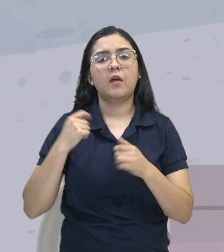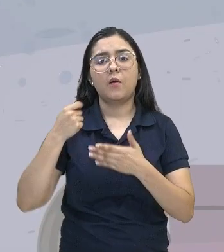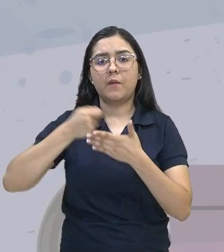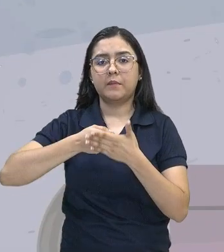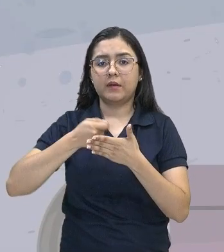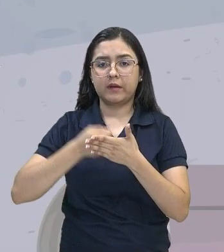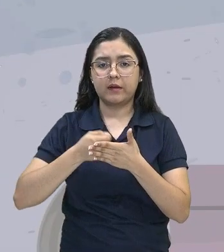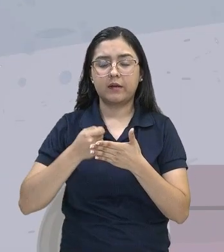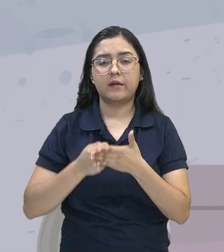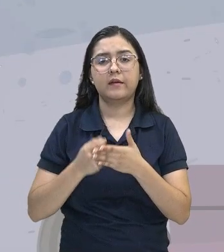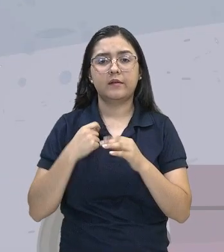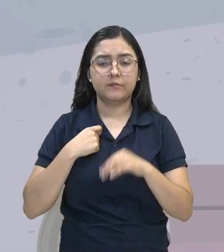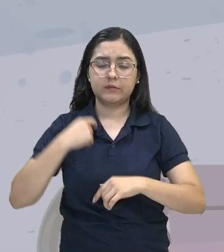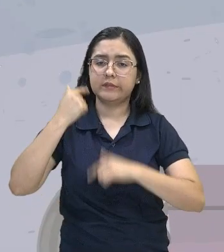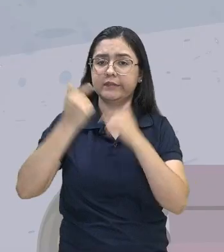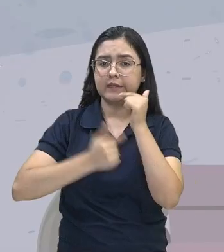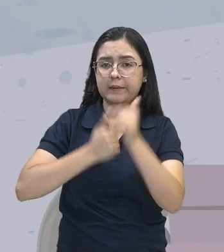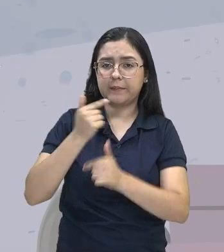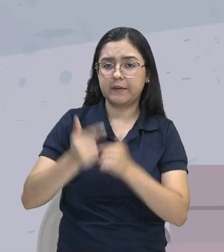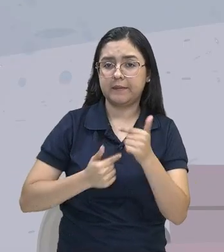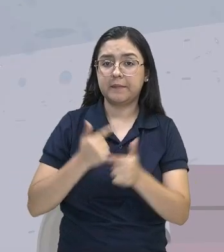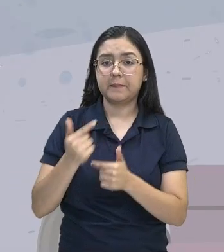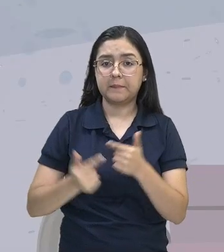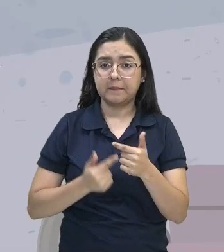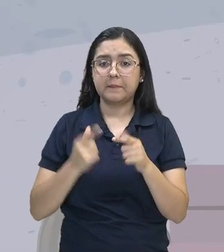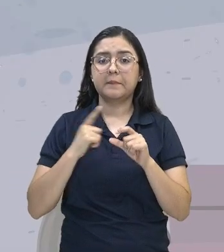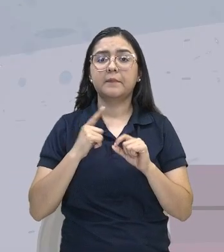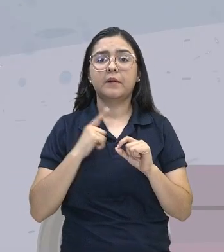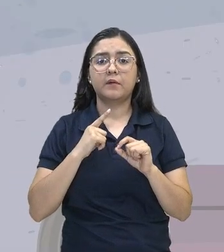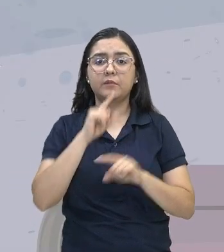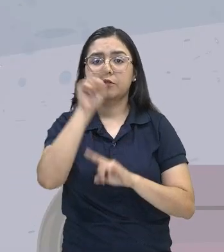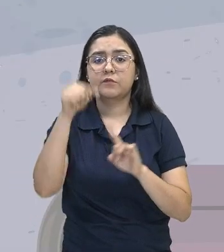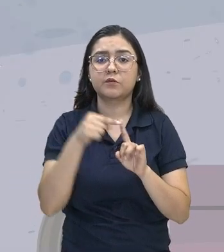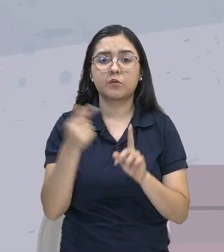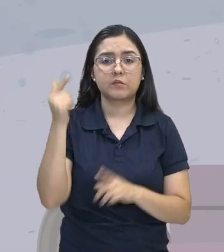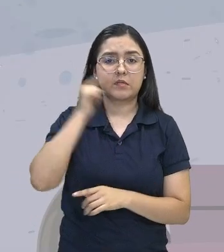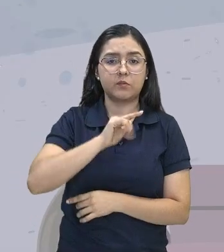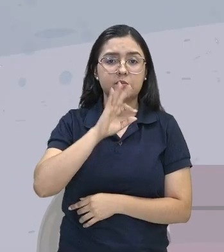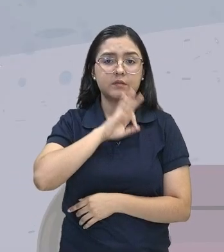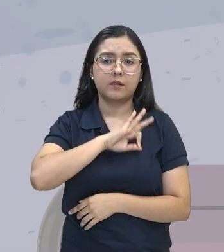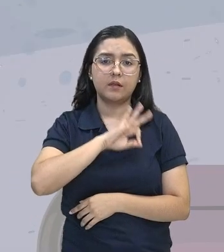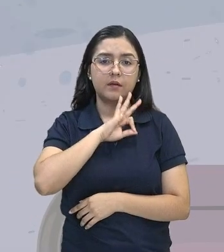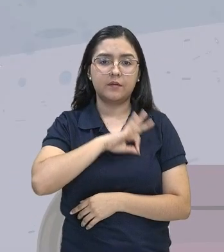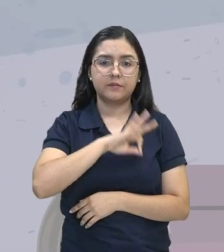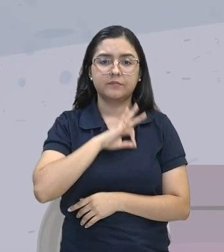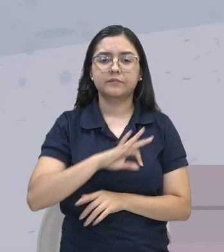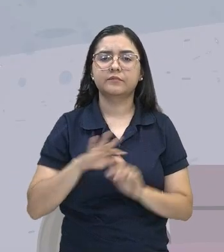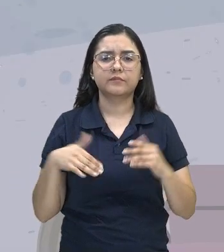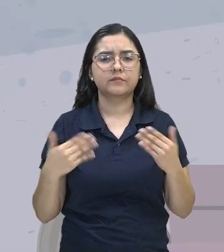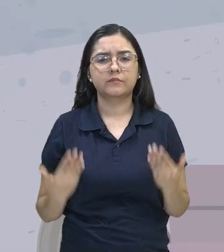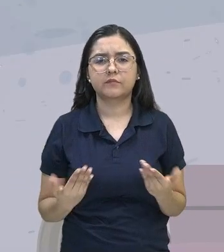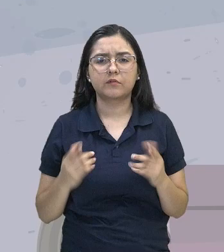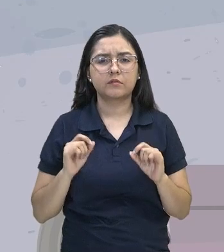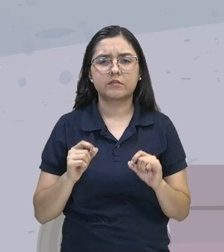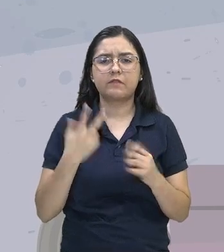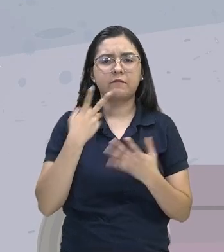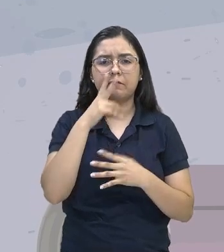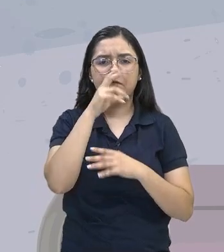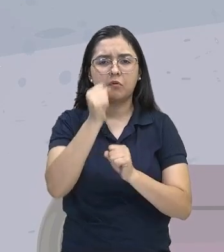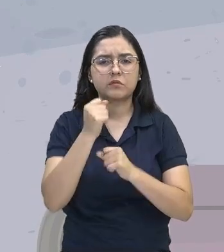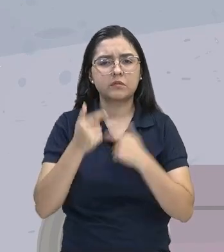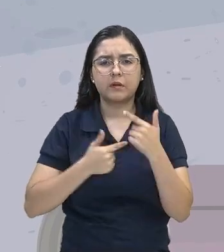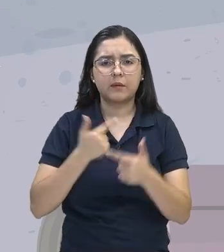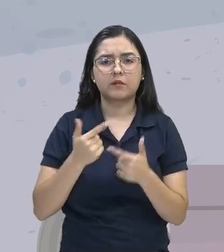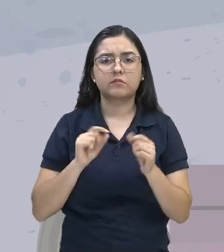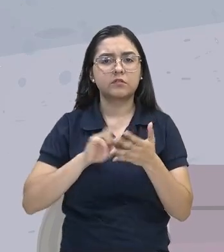então a vender a sua força de trabalho em troca de um salário. E o que é força de trabalho, professor? É